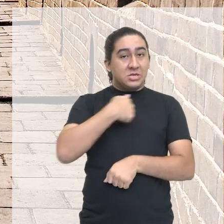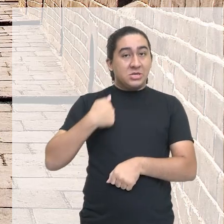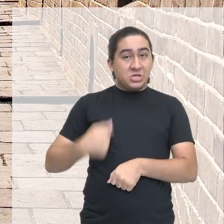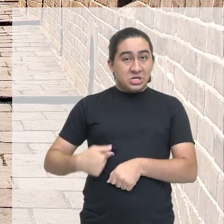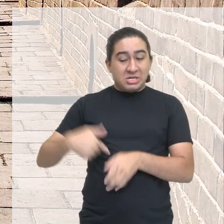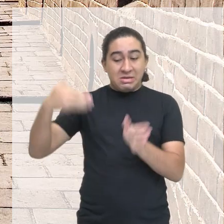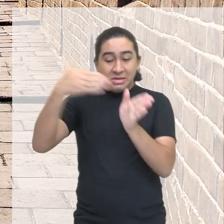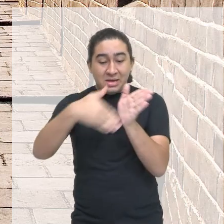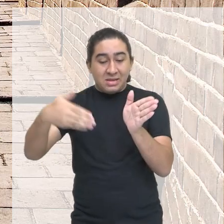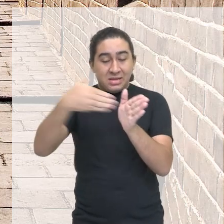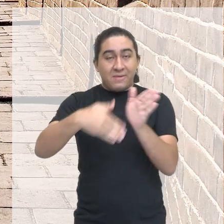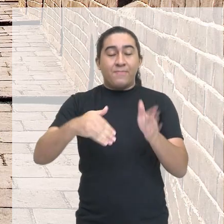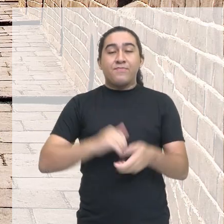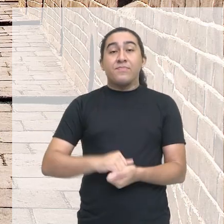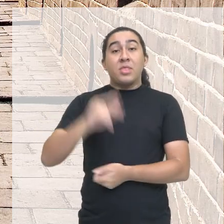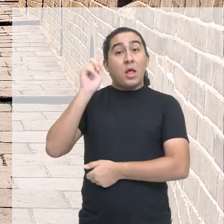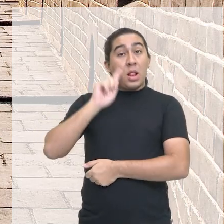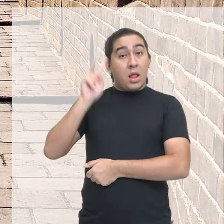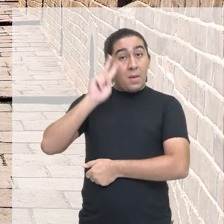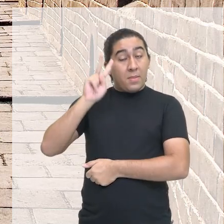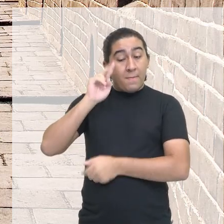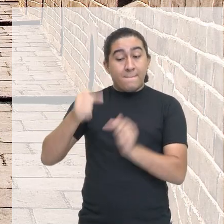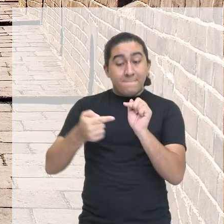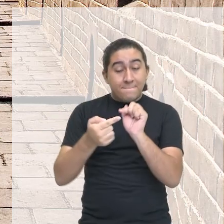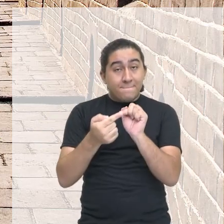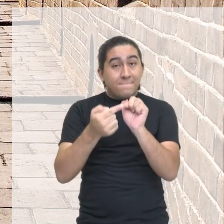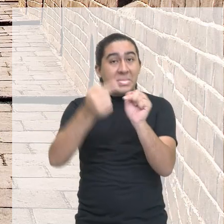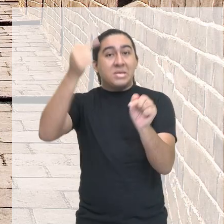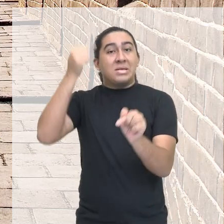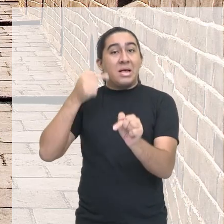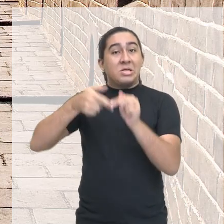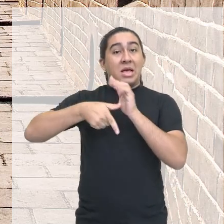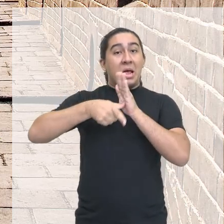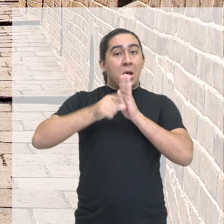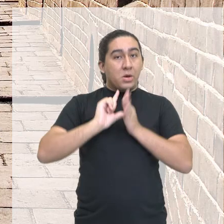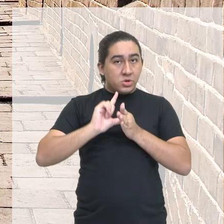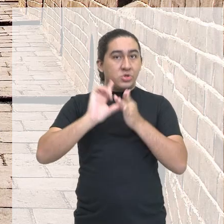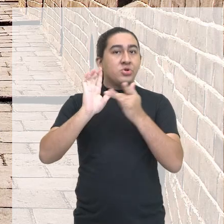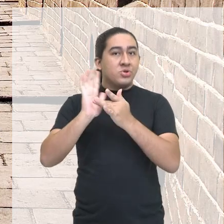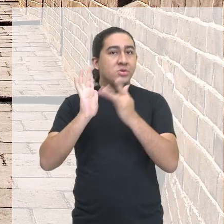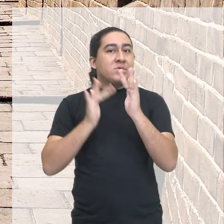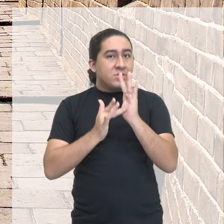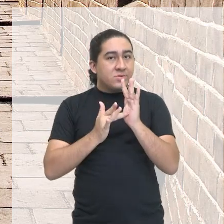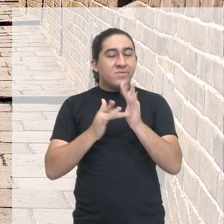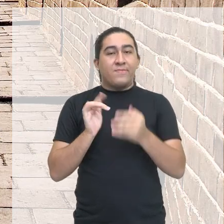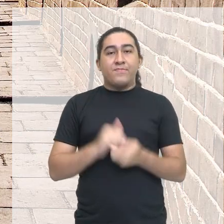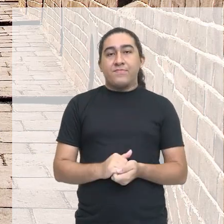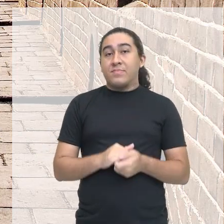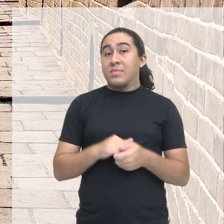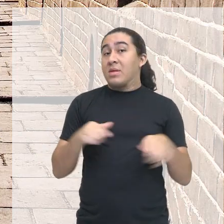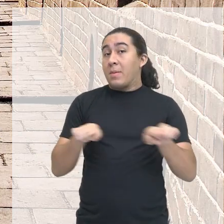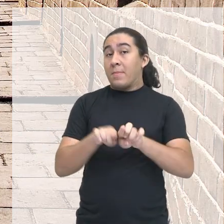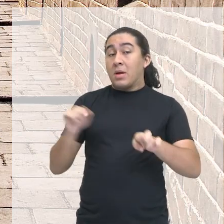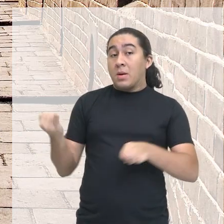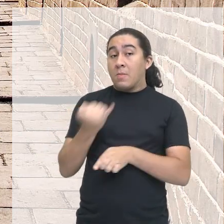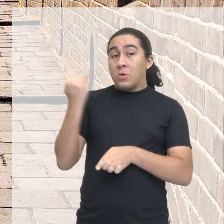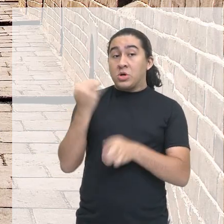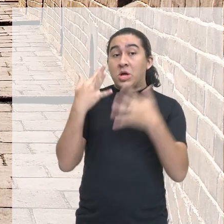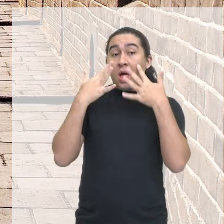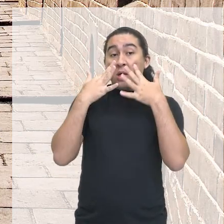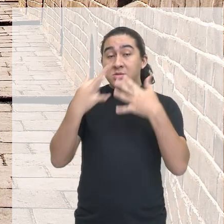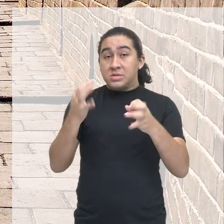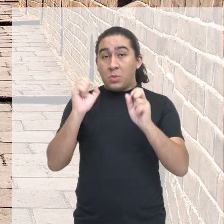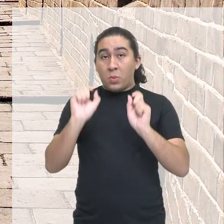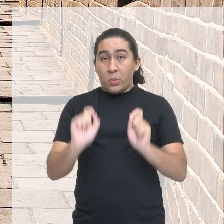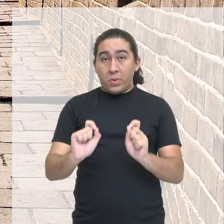estamos falando de um período anterior a Cristo, né? Então, é importante estarmos atentos